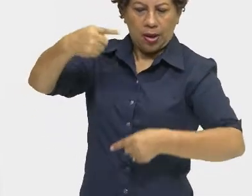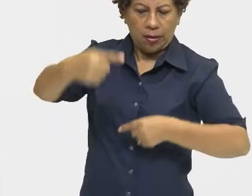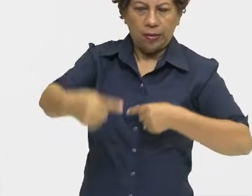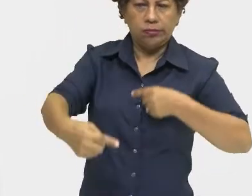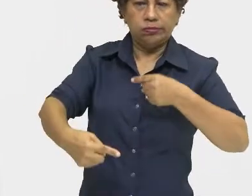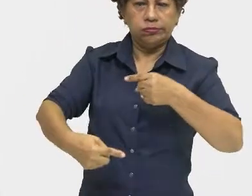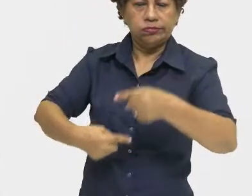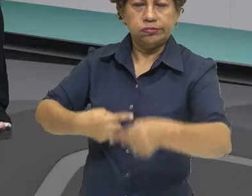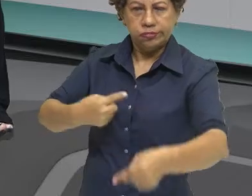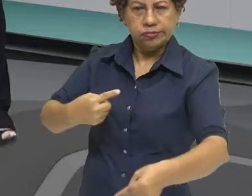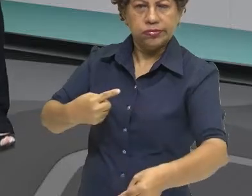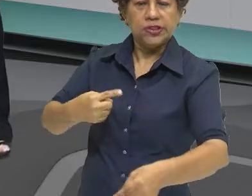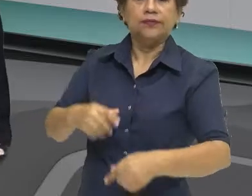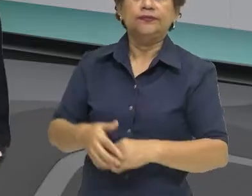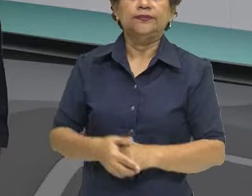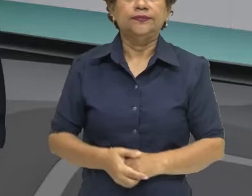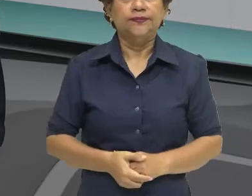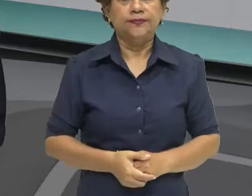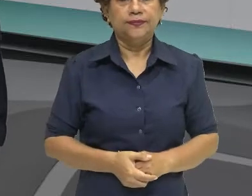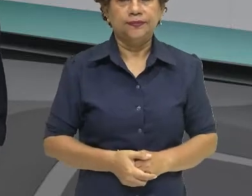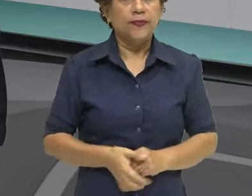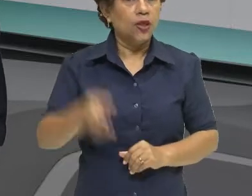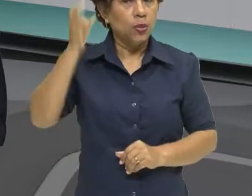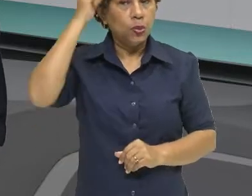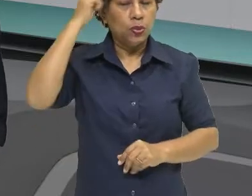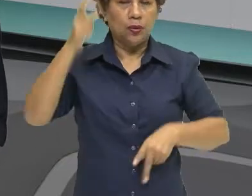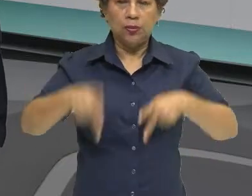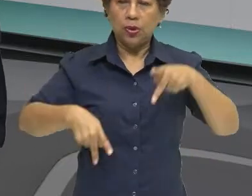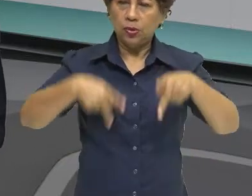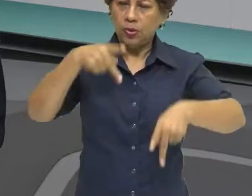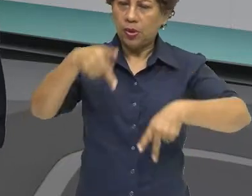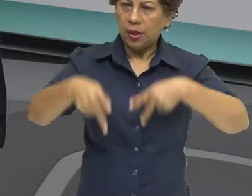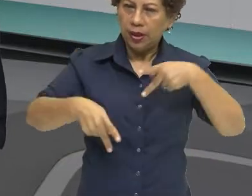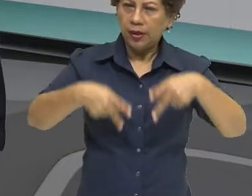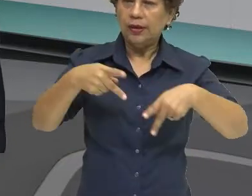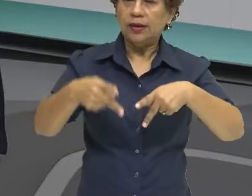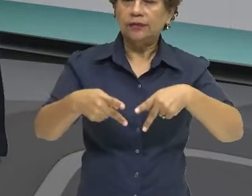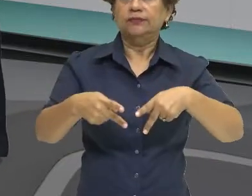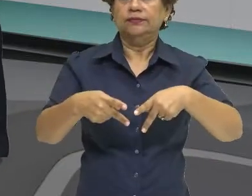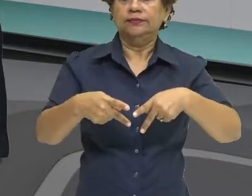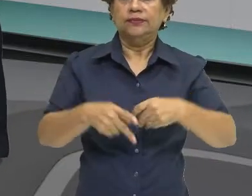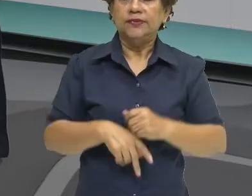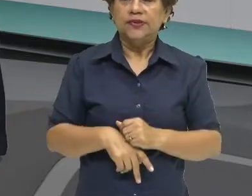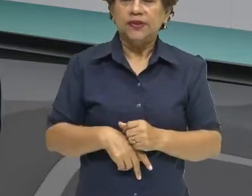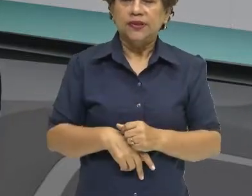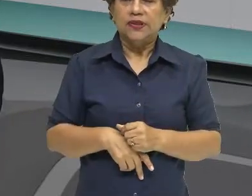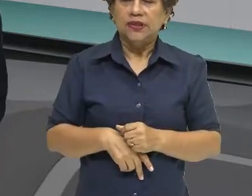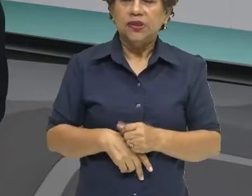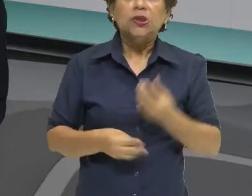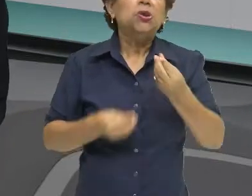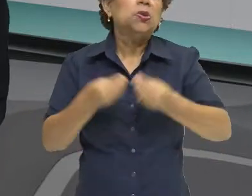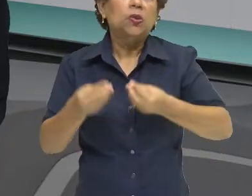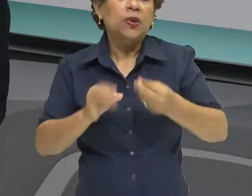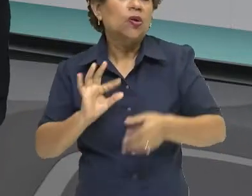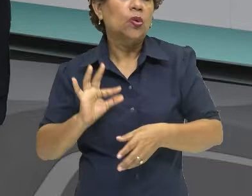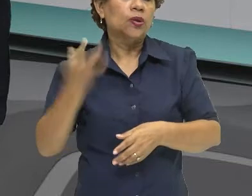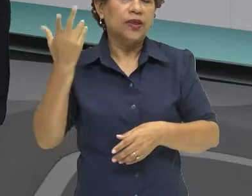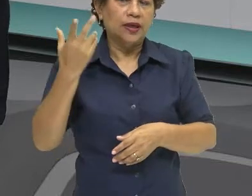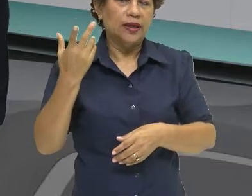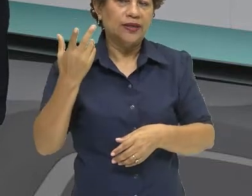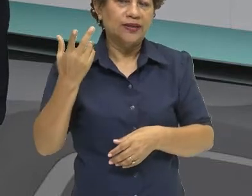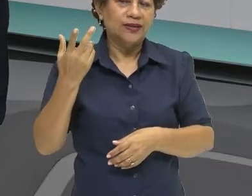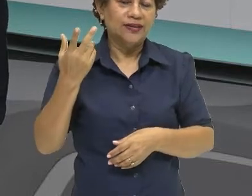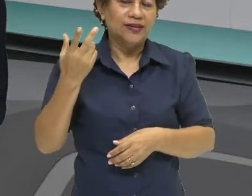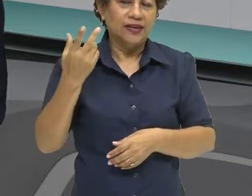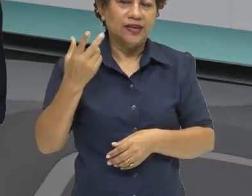pelas ciências. A cultura popular, ela é transmitida da forma oral. Lembra que eu falei para vocês que a